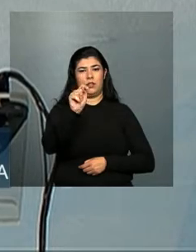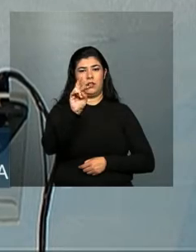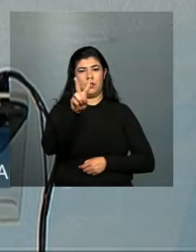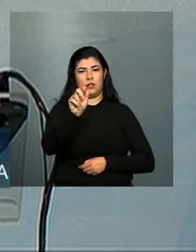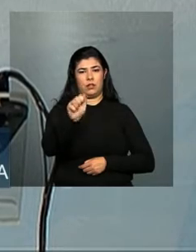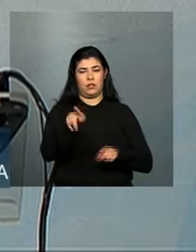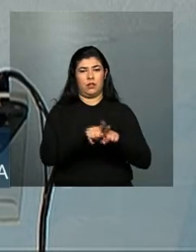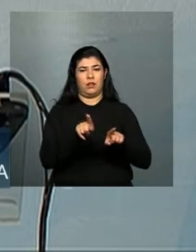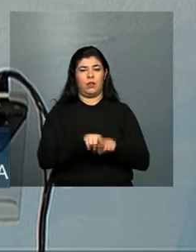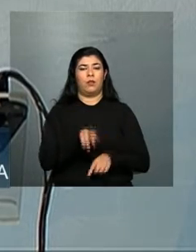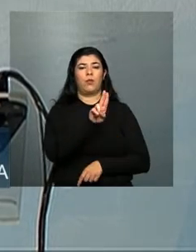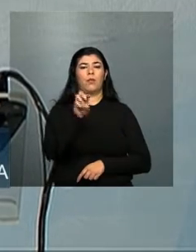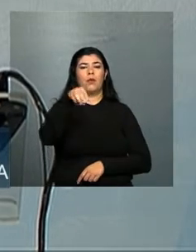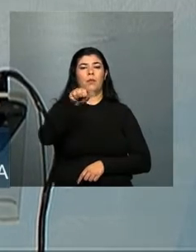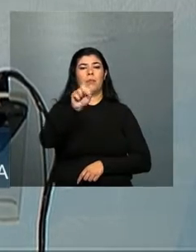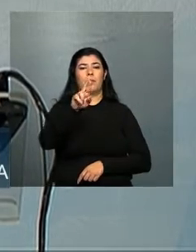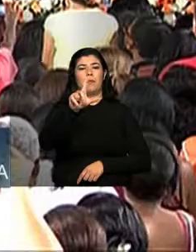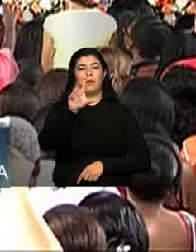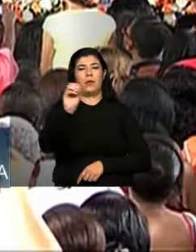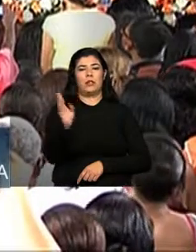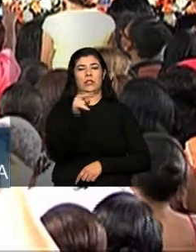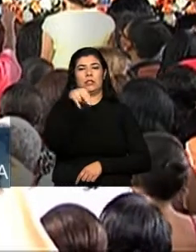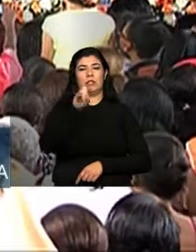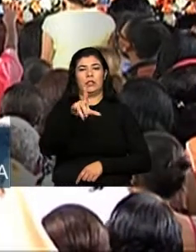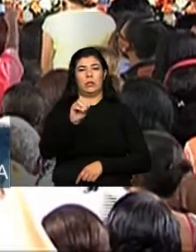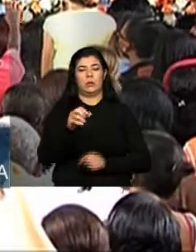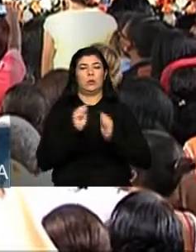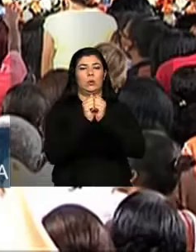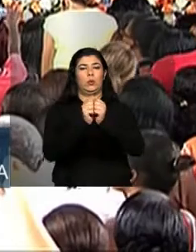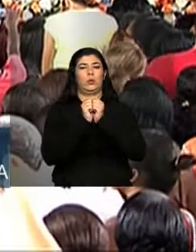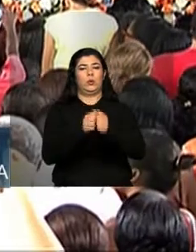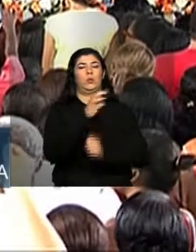Estou acompanhada pelo ministro das Cidades